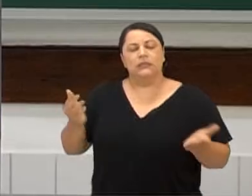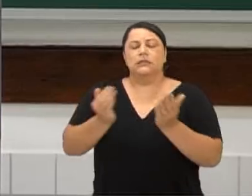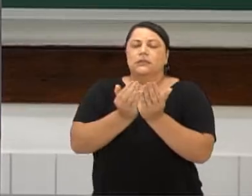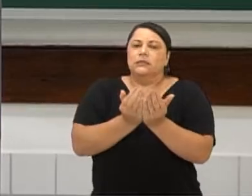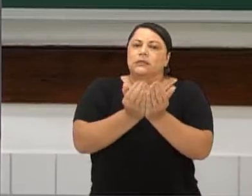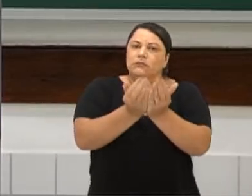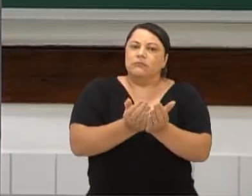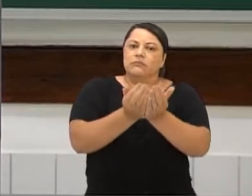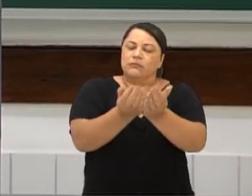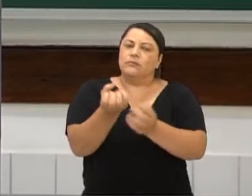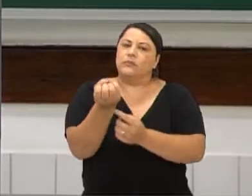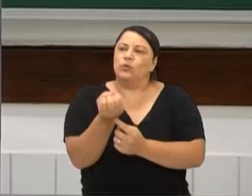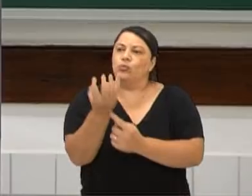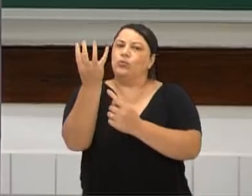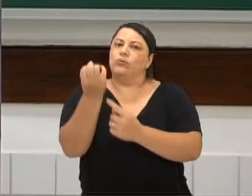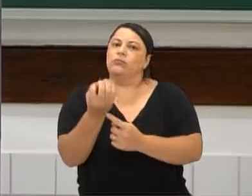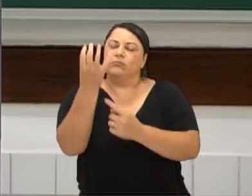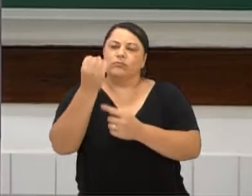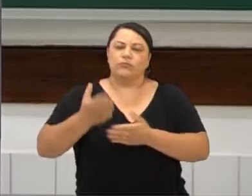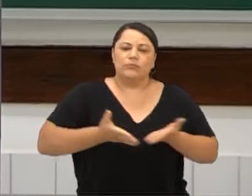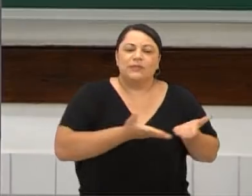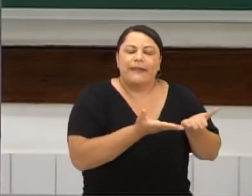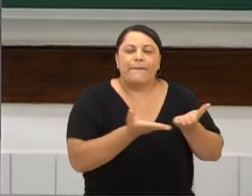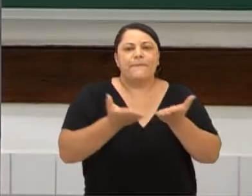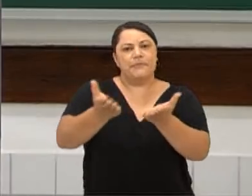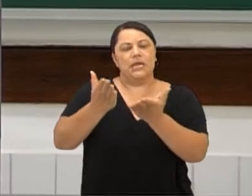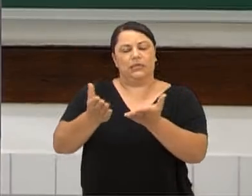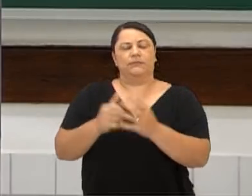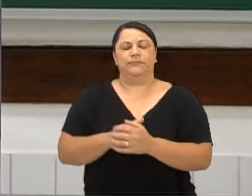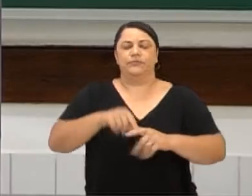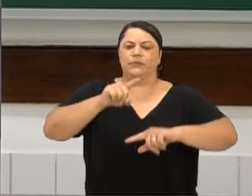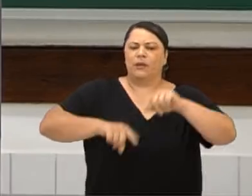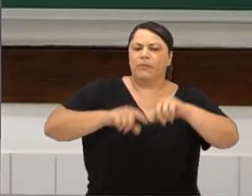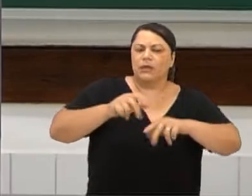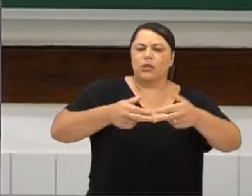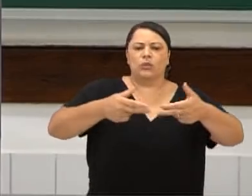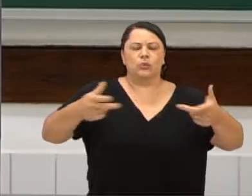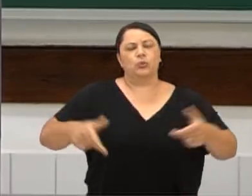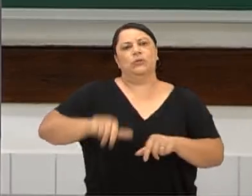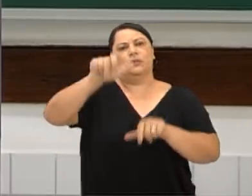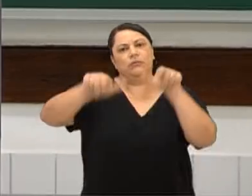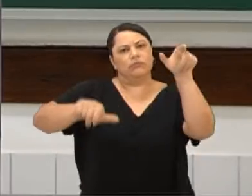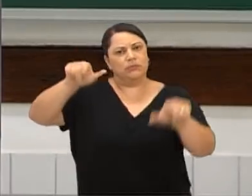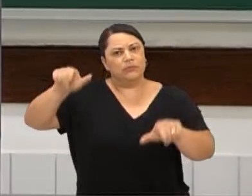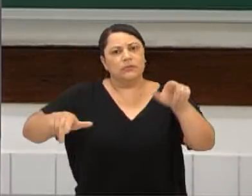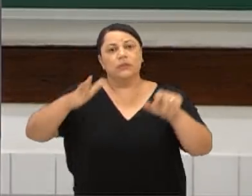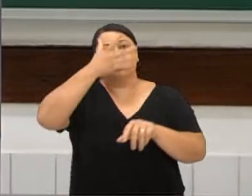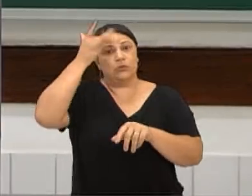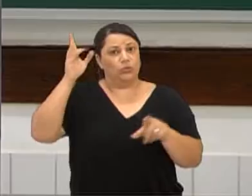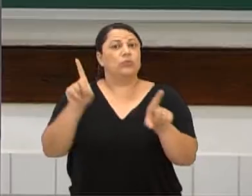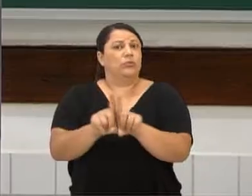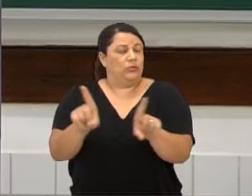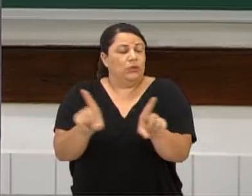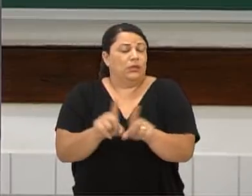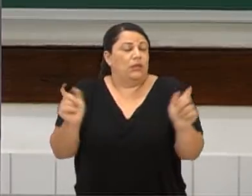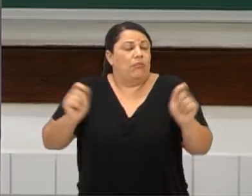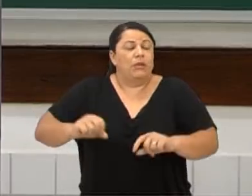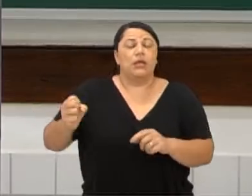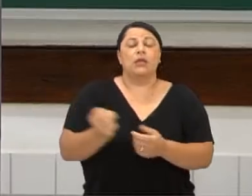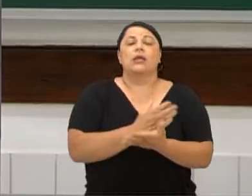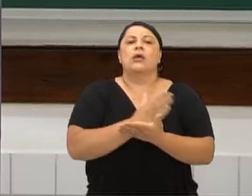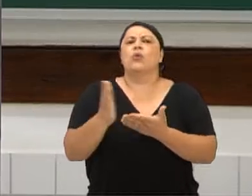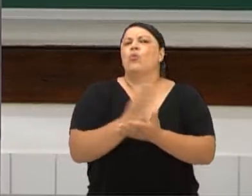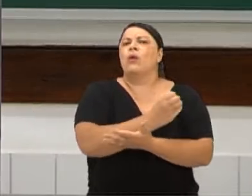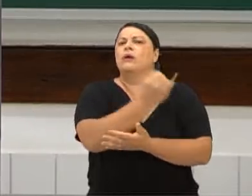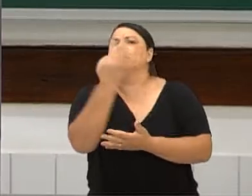ele transportava mercadorias, transportava pessoas também. Imagina na época, quanto tempo uma mercadoria